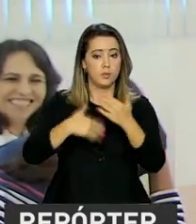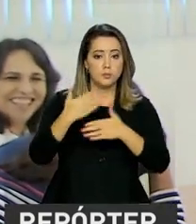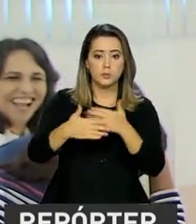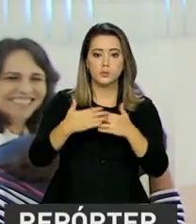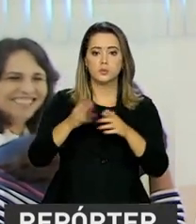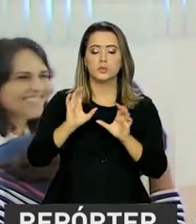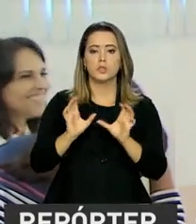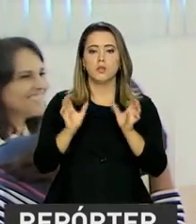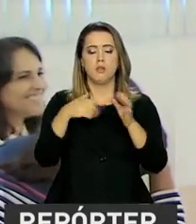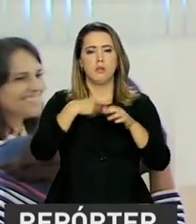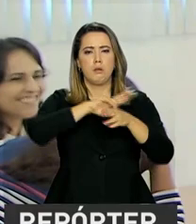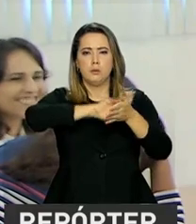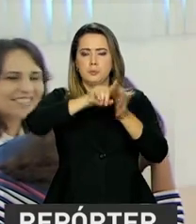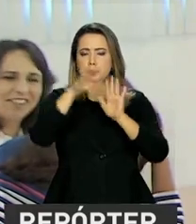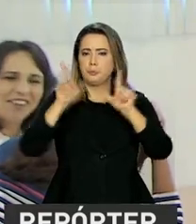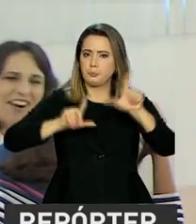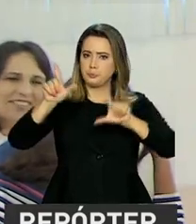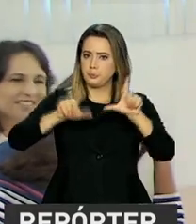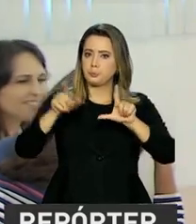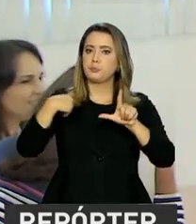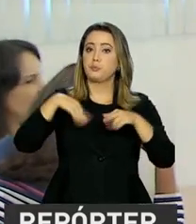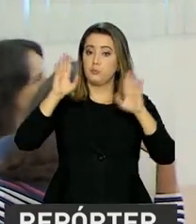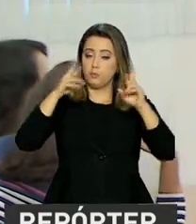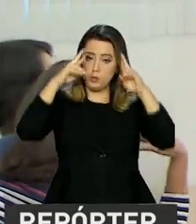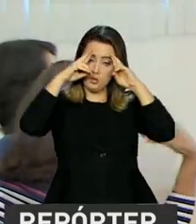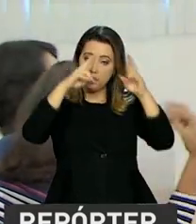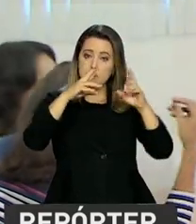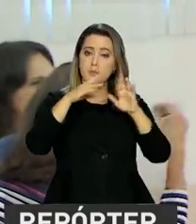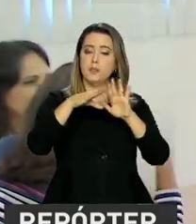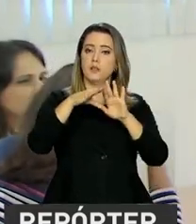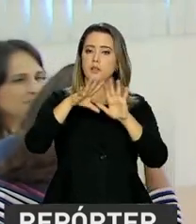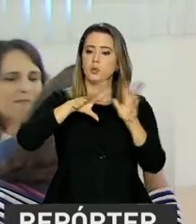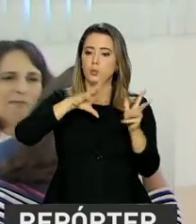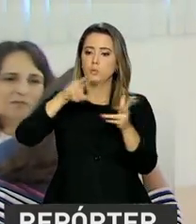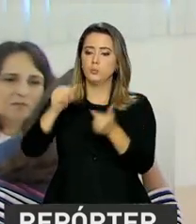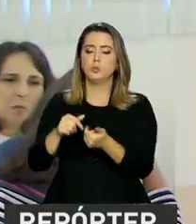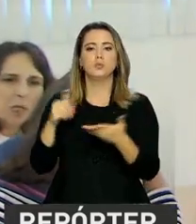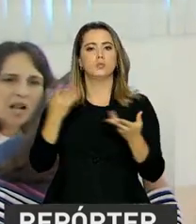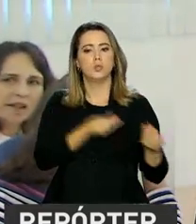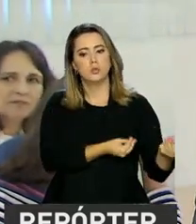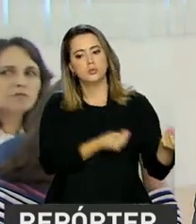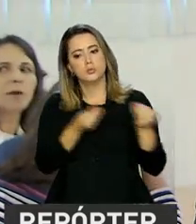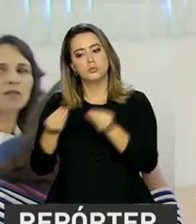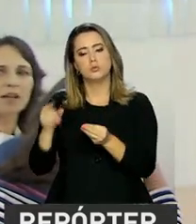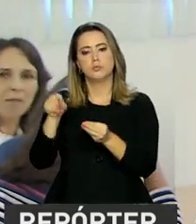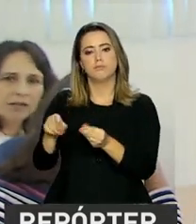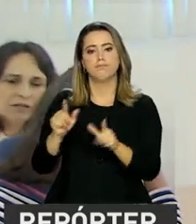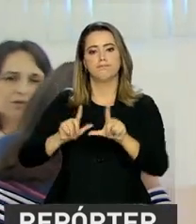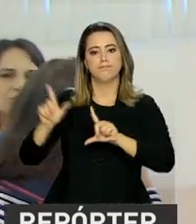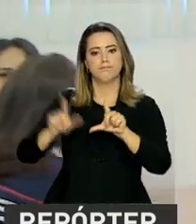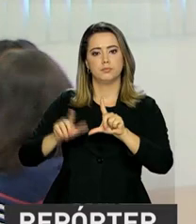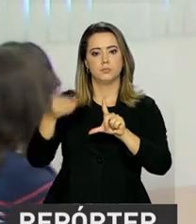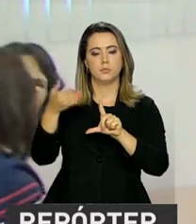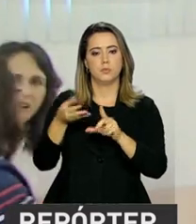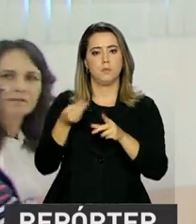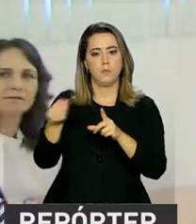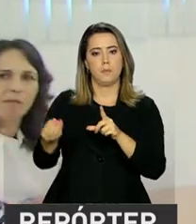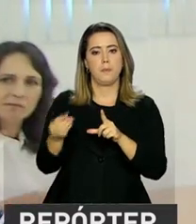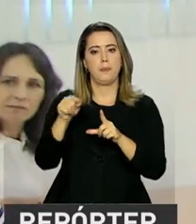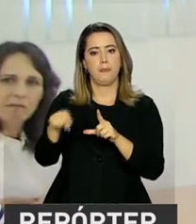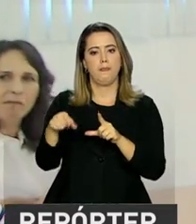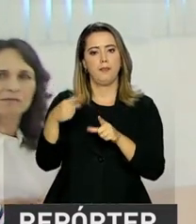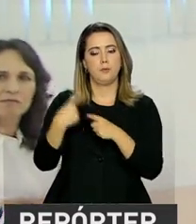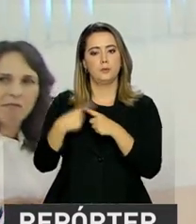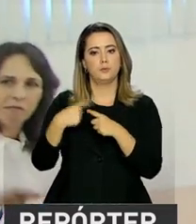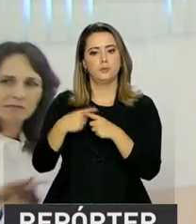já é respeitada no mundo inteiro e com essa transferência de de competência nós damos razão